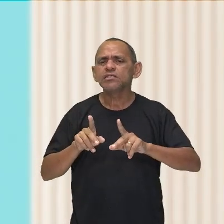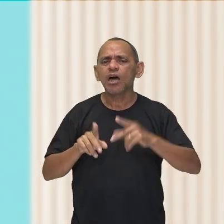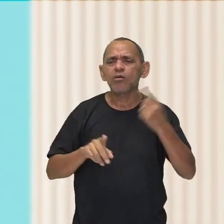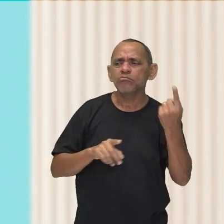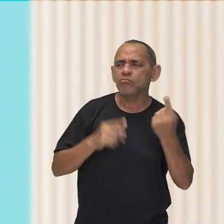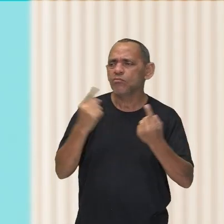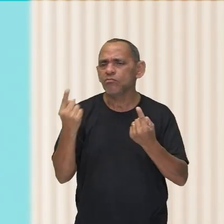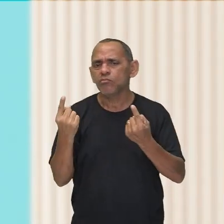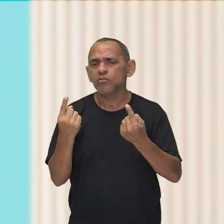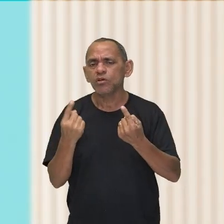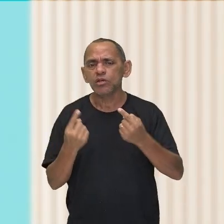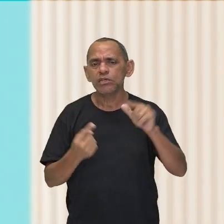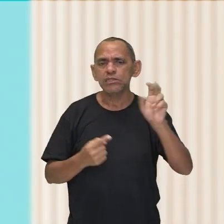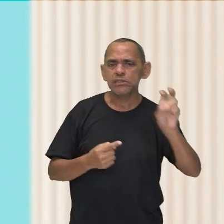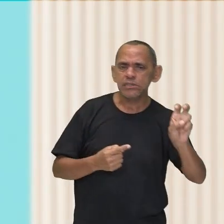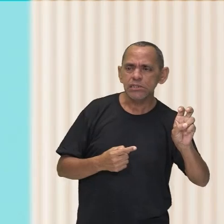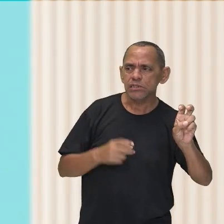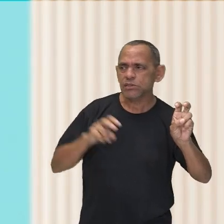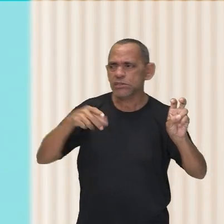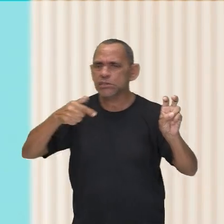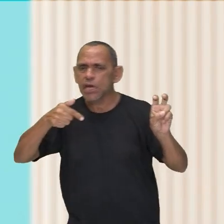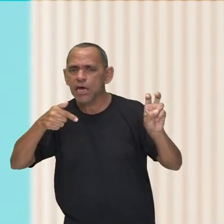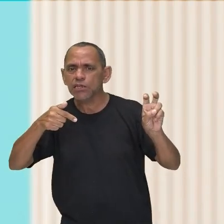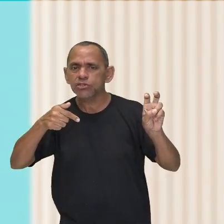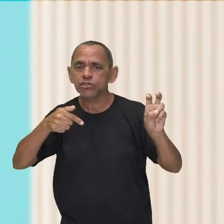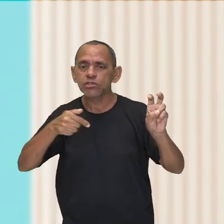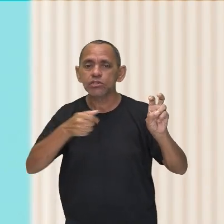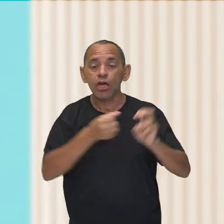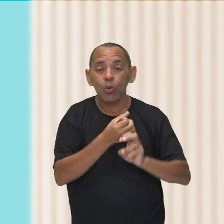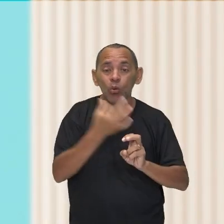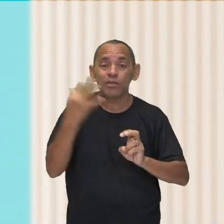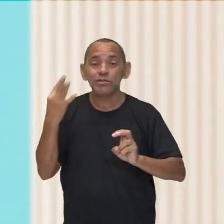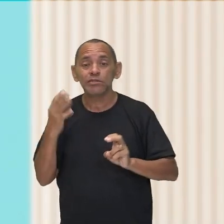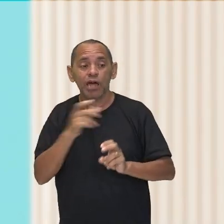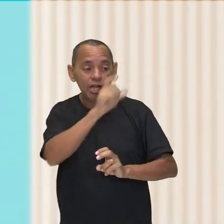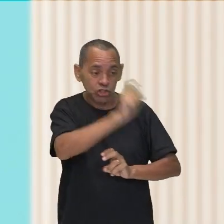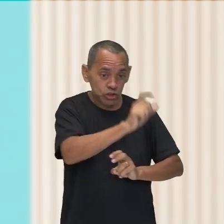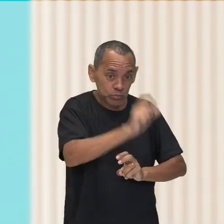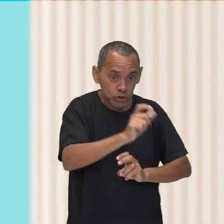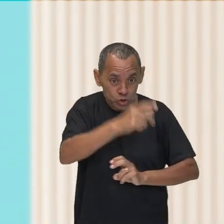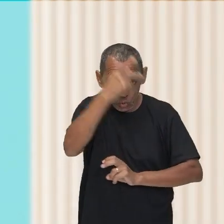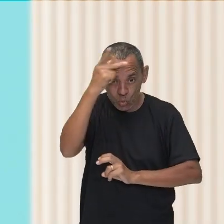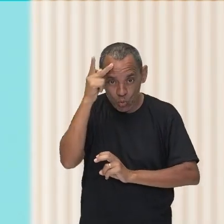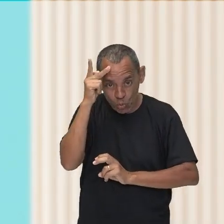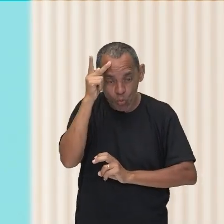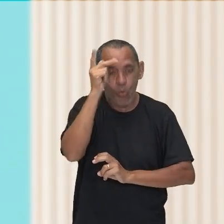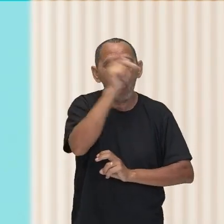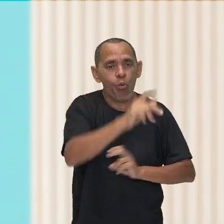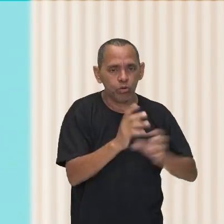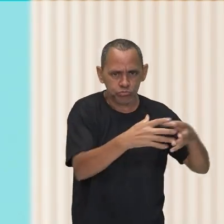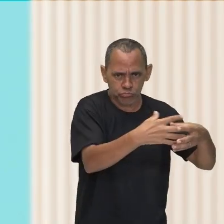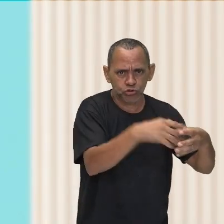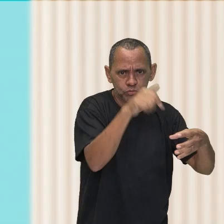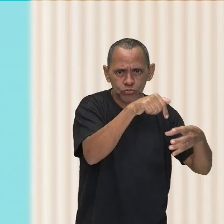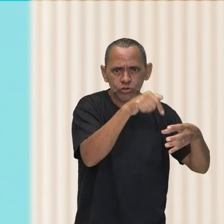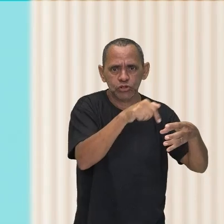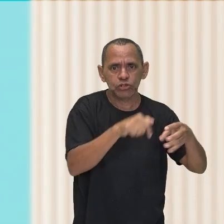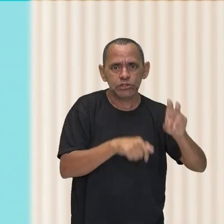7 é a quantidade de jogadores que estão ali, fazem parte daquele time, né? São